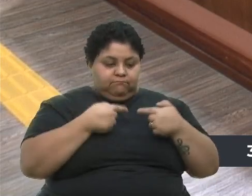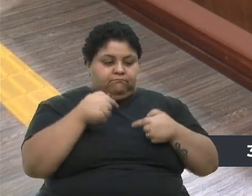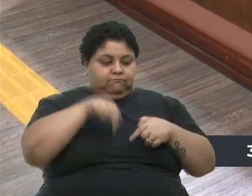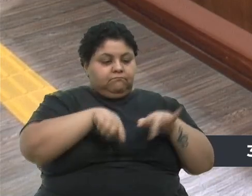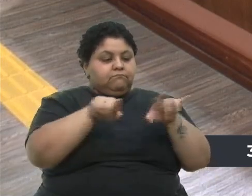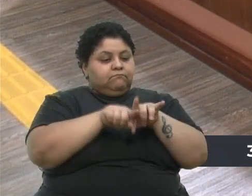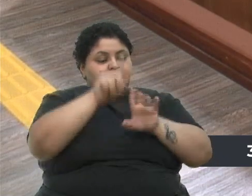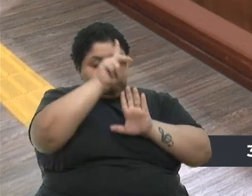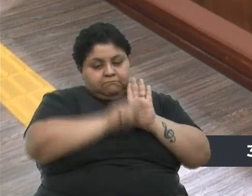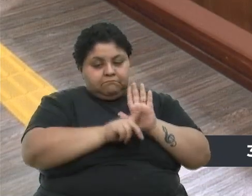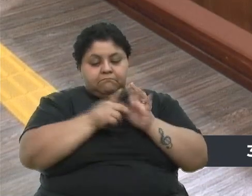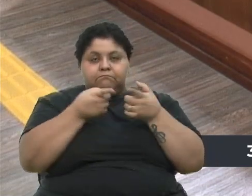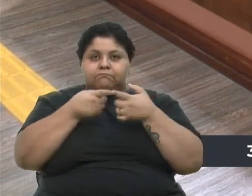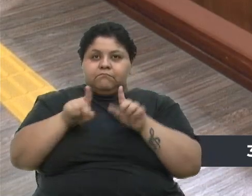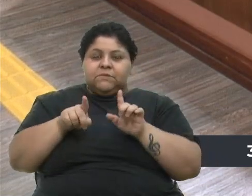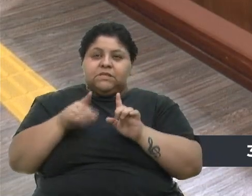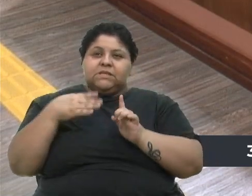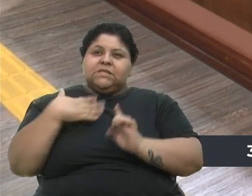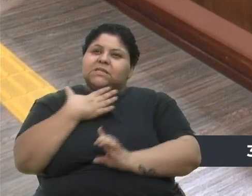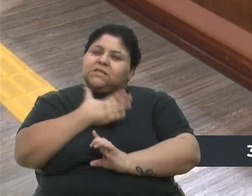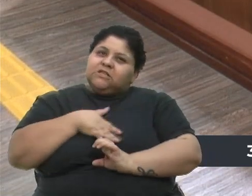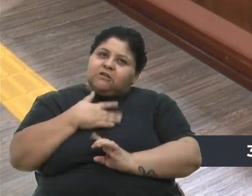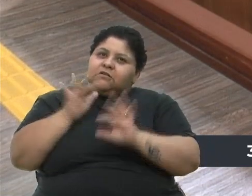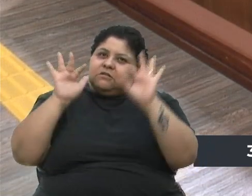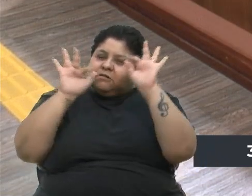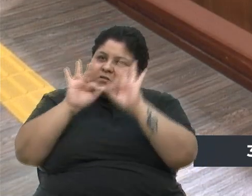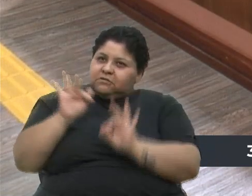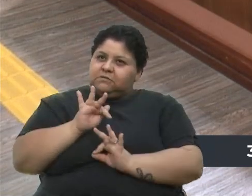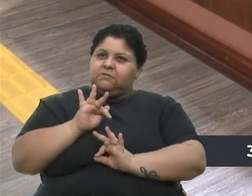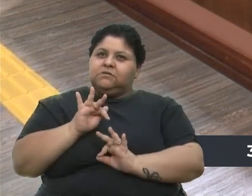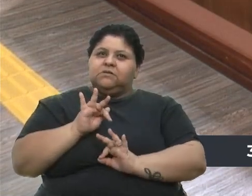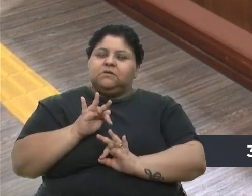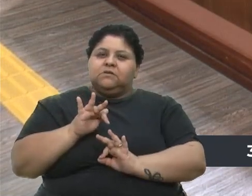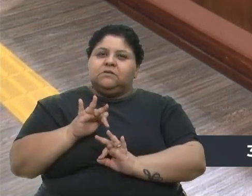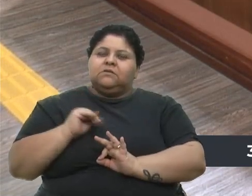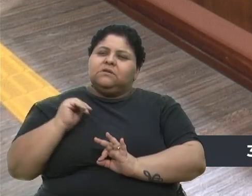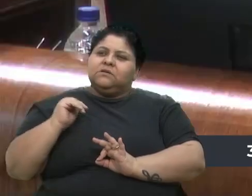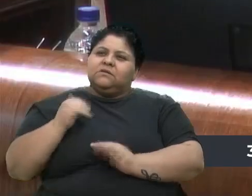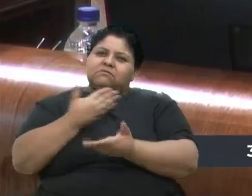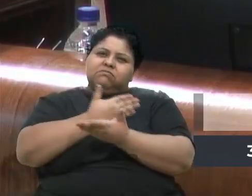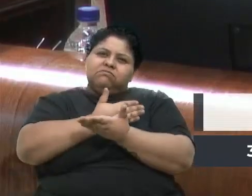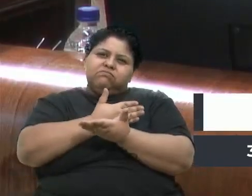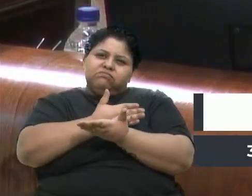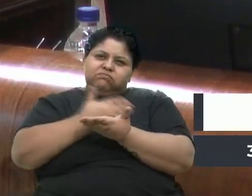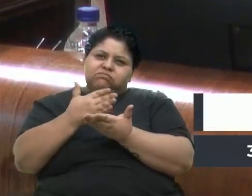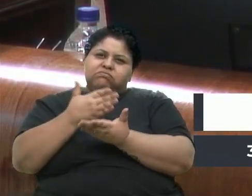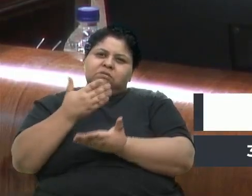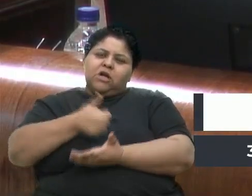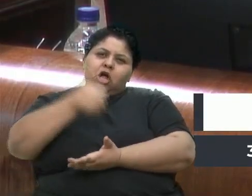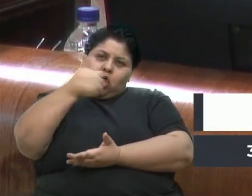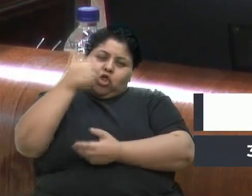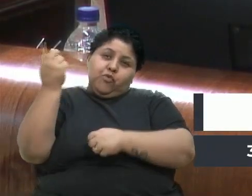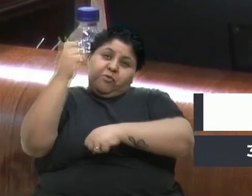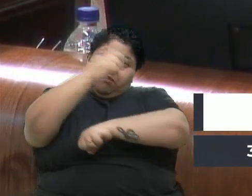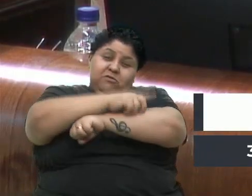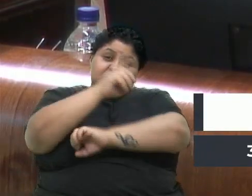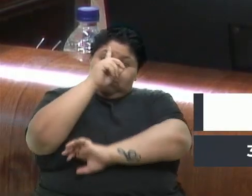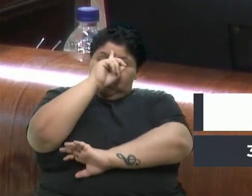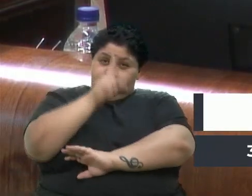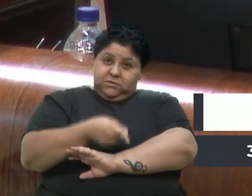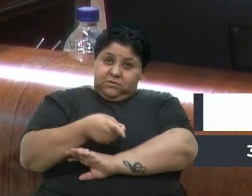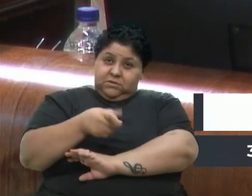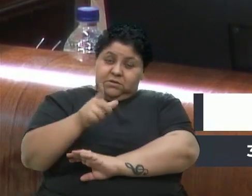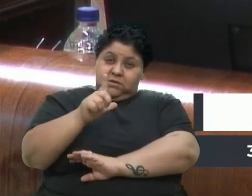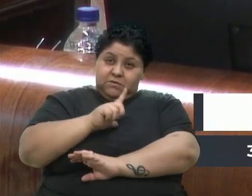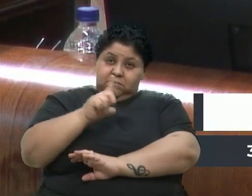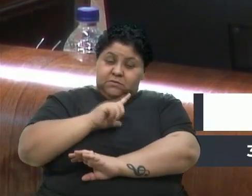projetos, mas eu fico feliz porque a gente, desde o início, no primeiro dia aqui de mandato, eu tenho certeza